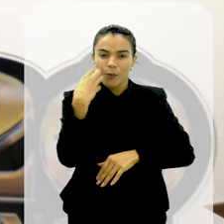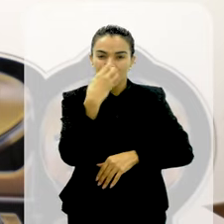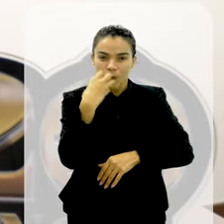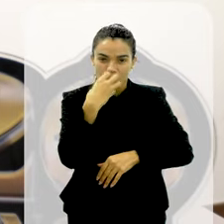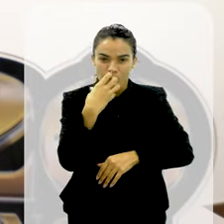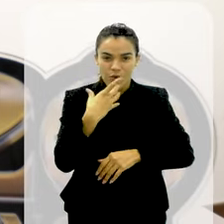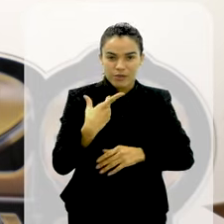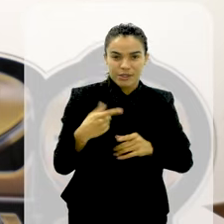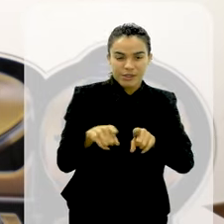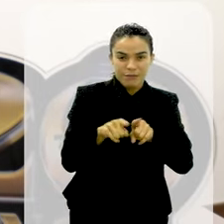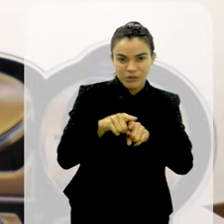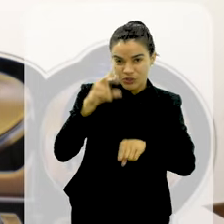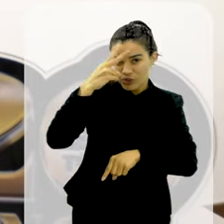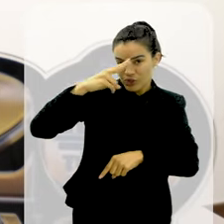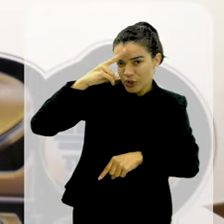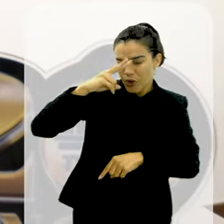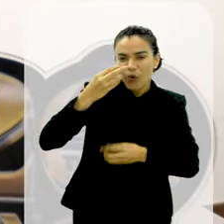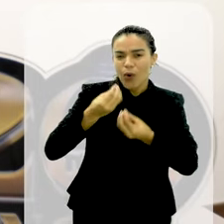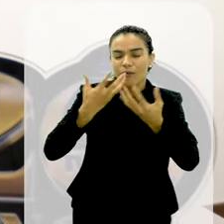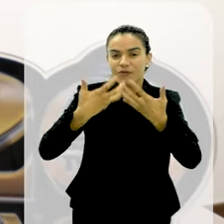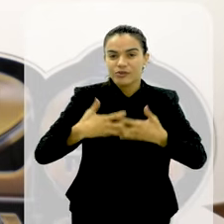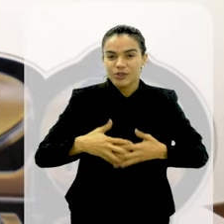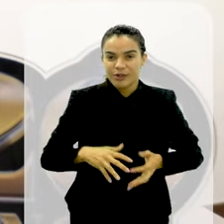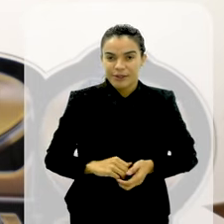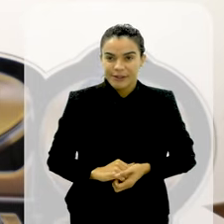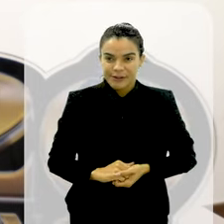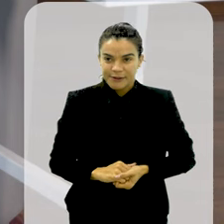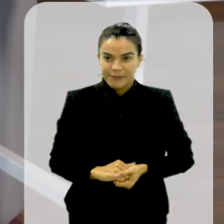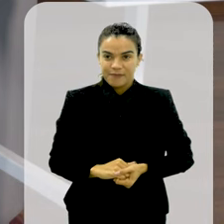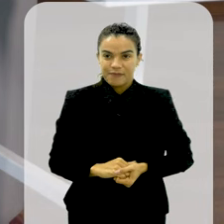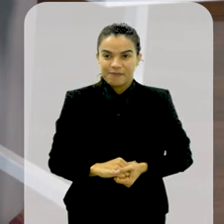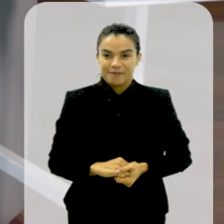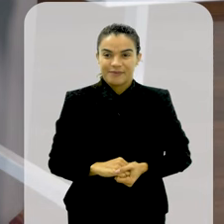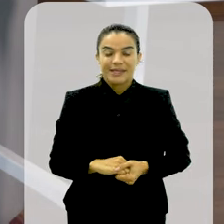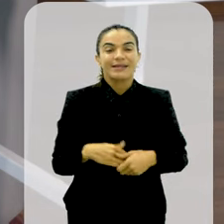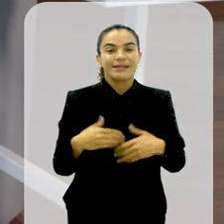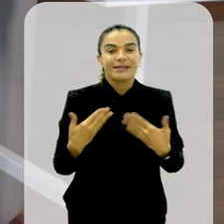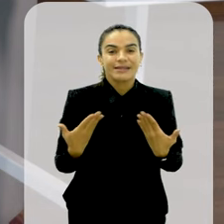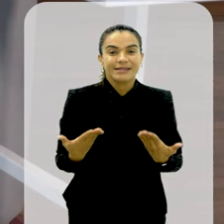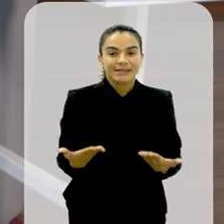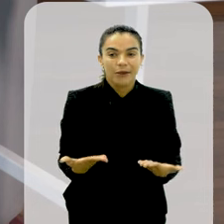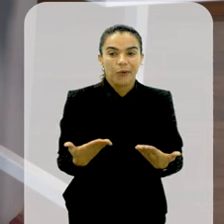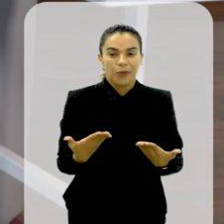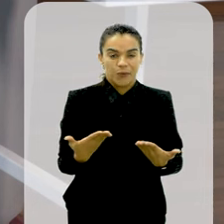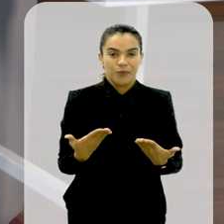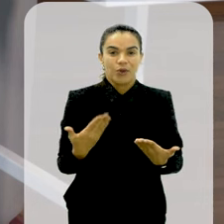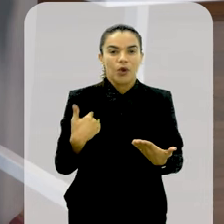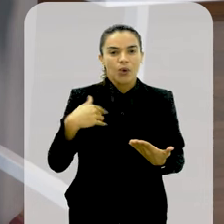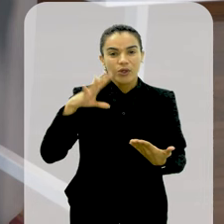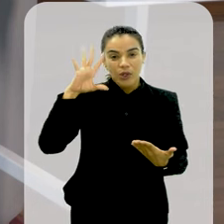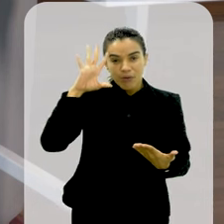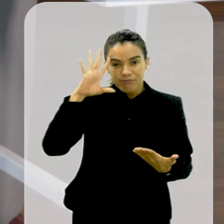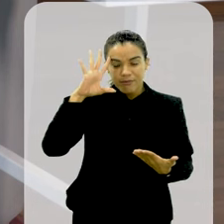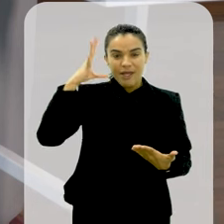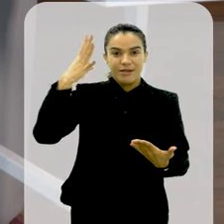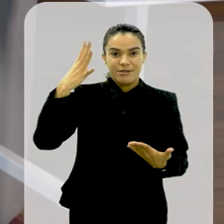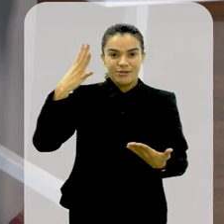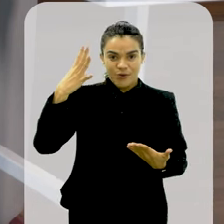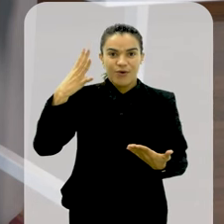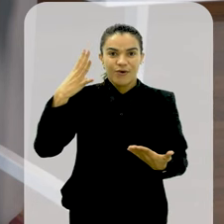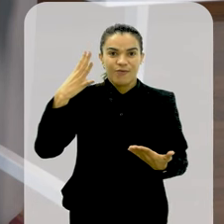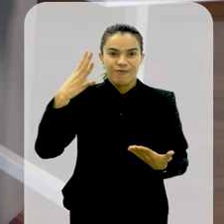sacadas certinhas. Conta um pouco para o nosso público como funciona isso. Assim, quando eu vou definir o